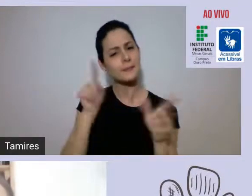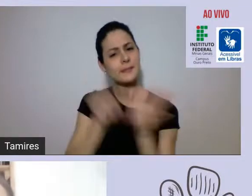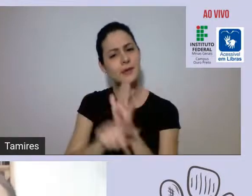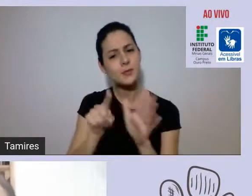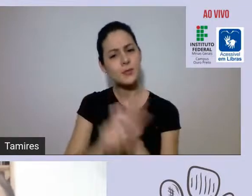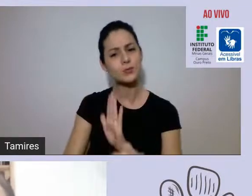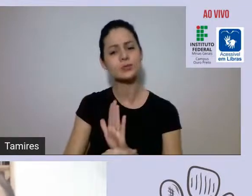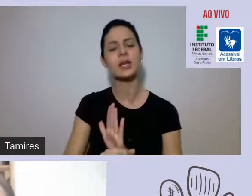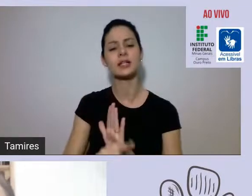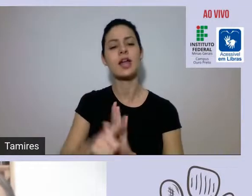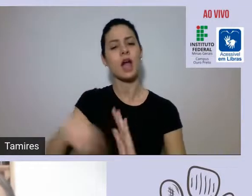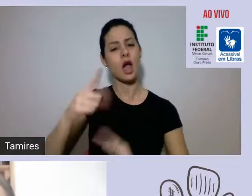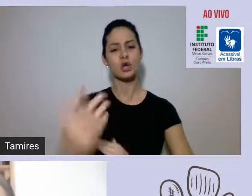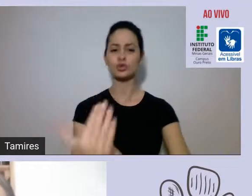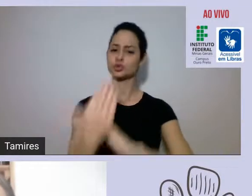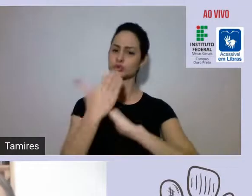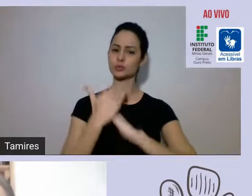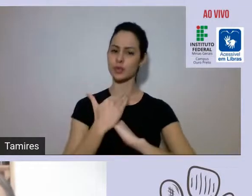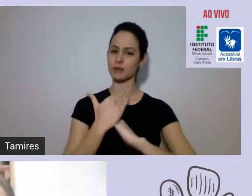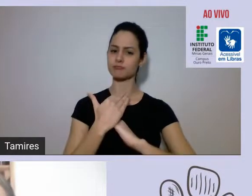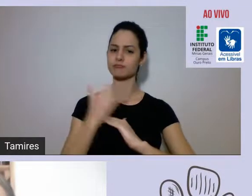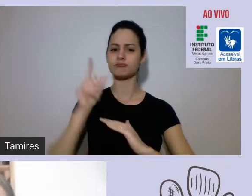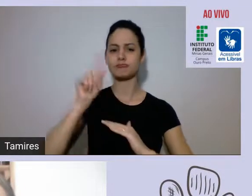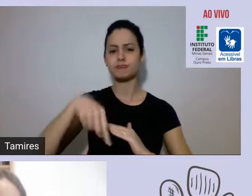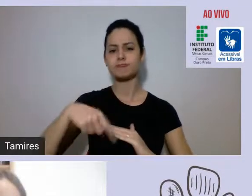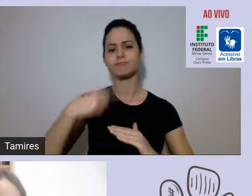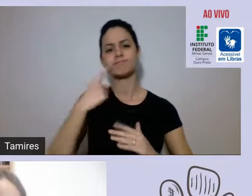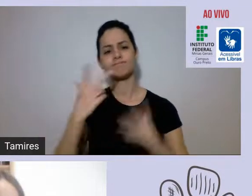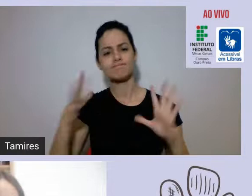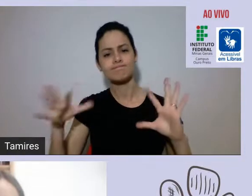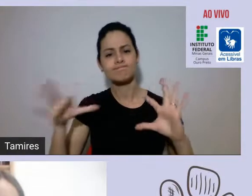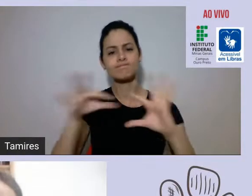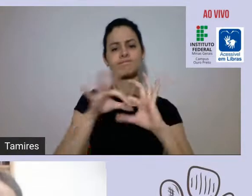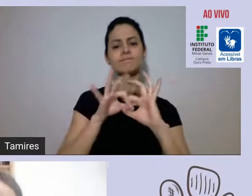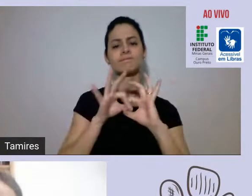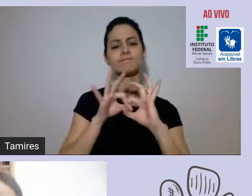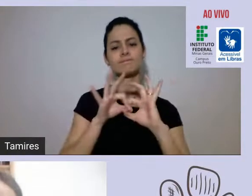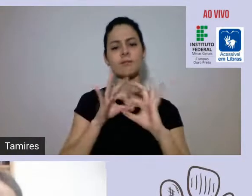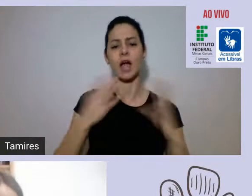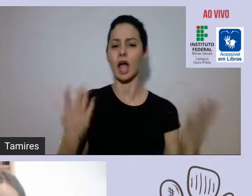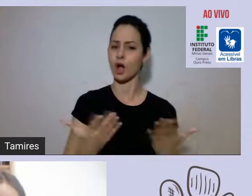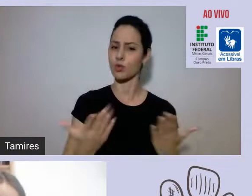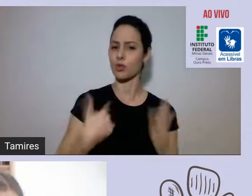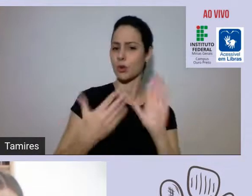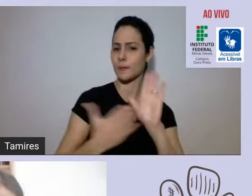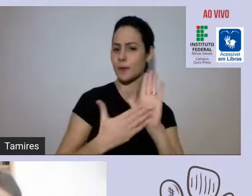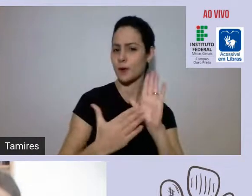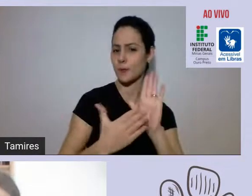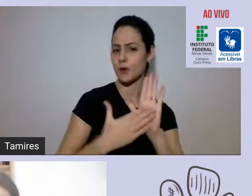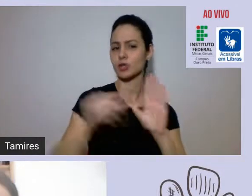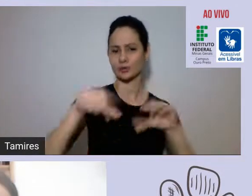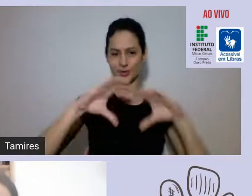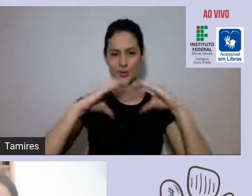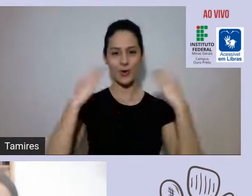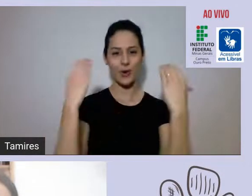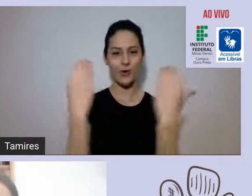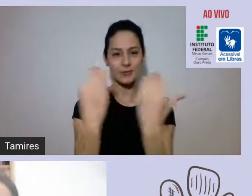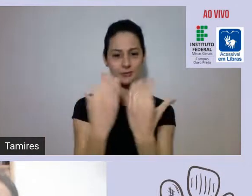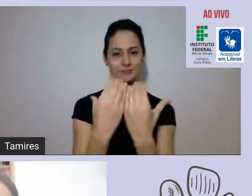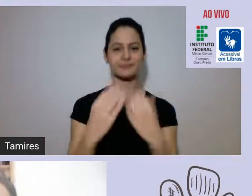que ajudem, de alguma maneira, a fazer estes vínculos que estamos proponiéndonos com o coloquio